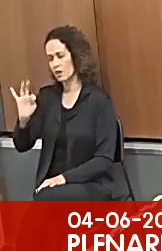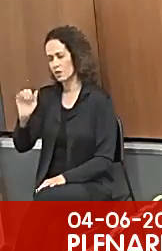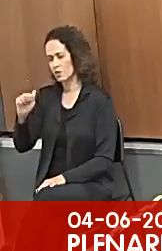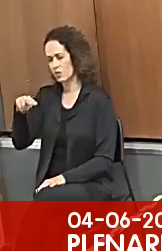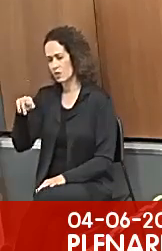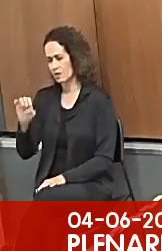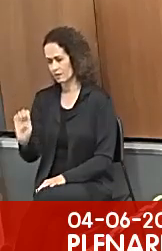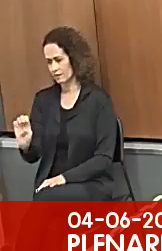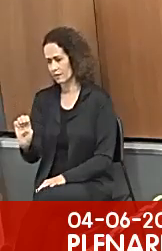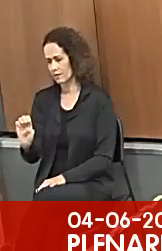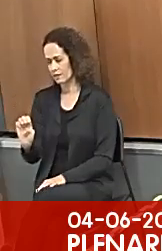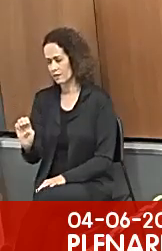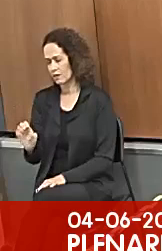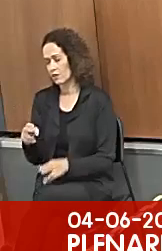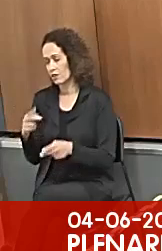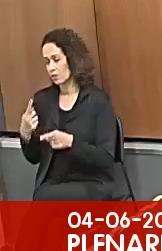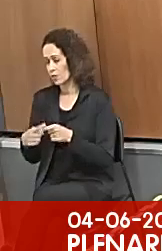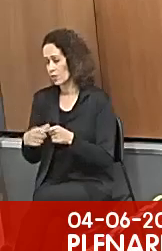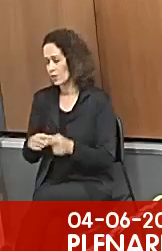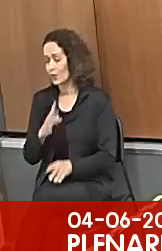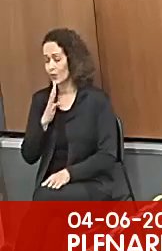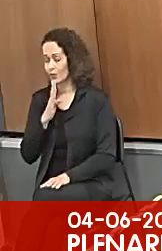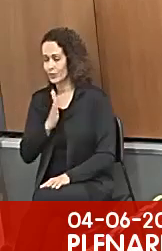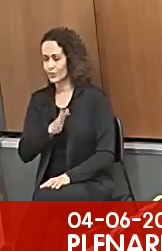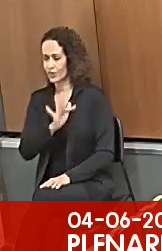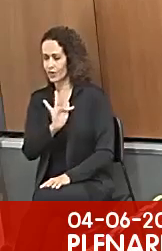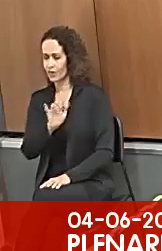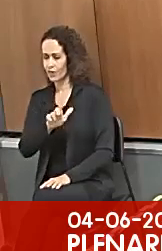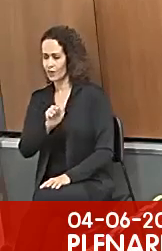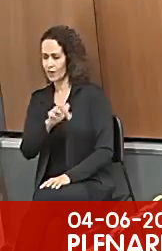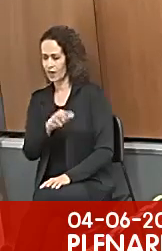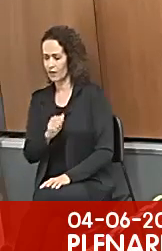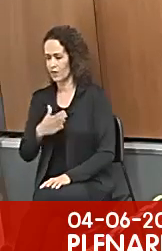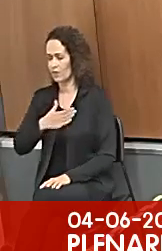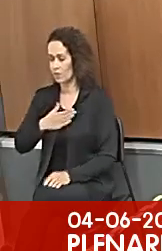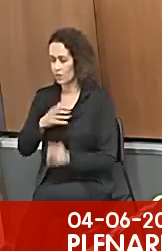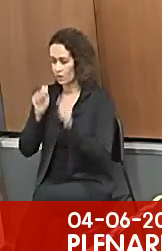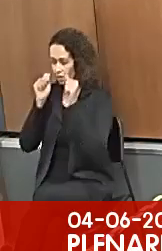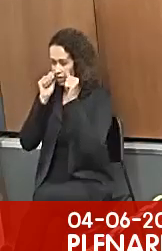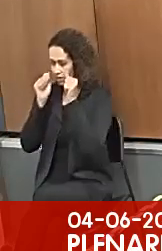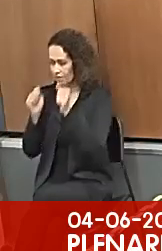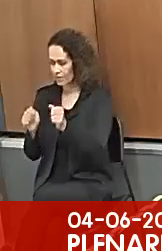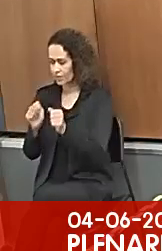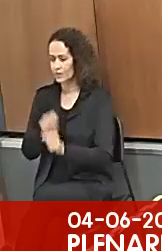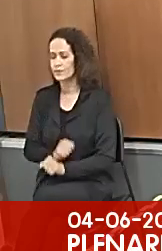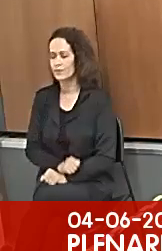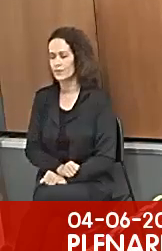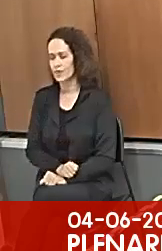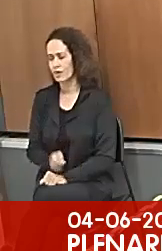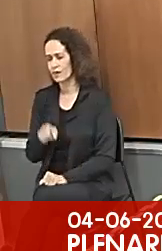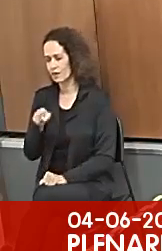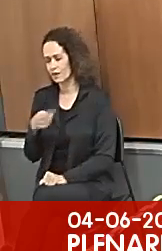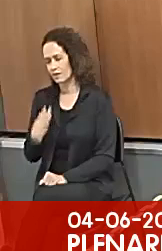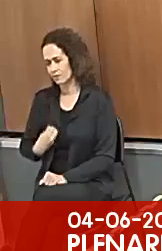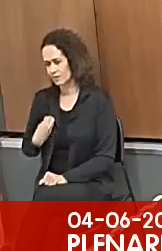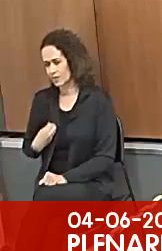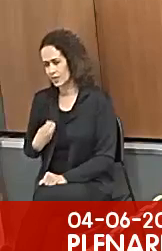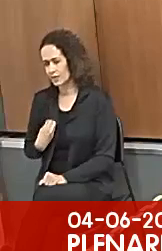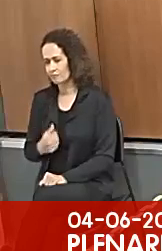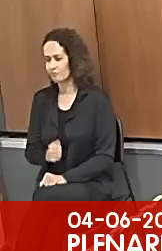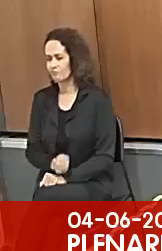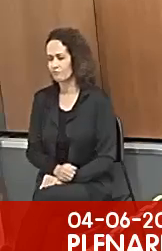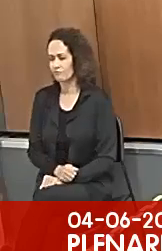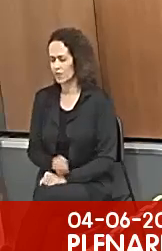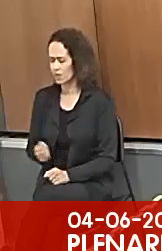através, né, do Flávio, que tenho o prazer de me assessorar. Catiane, está ali a Catiane, uma